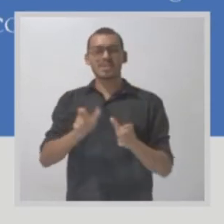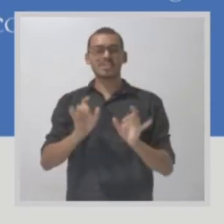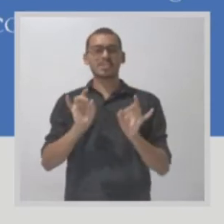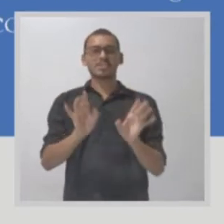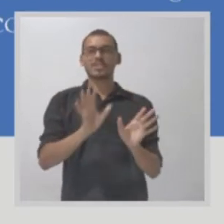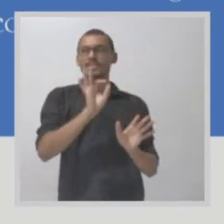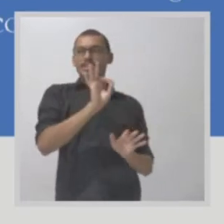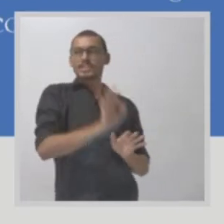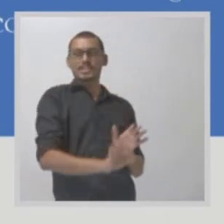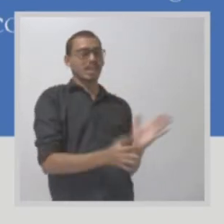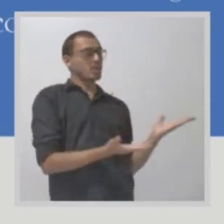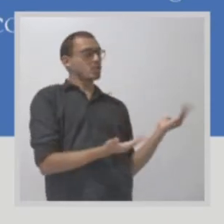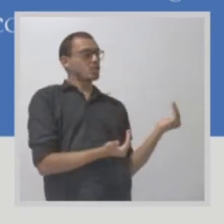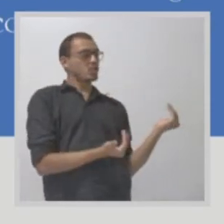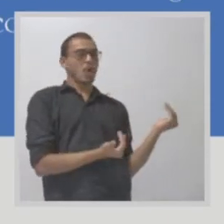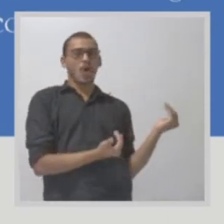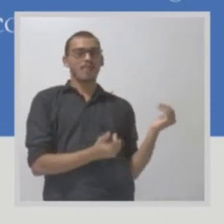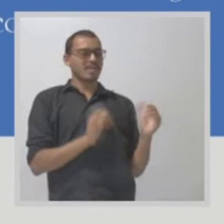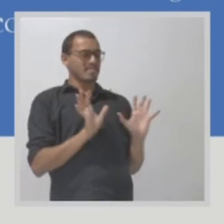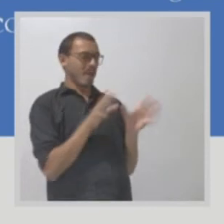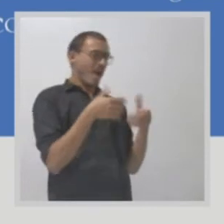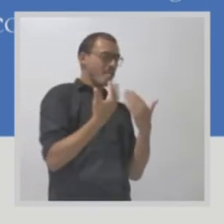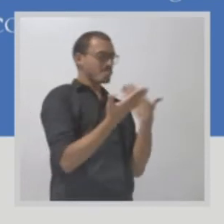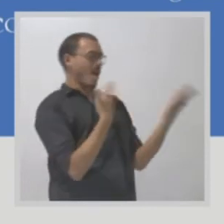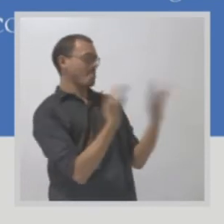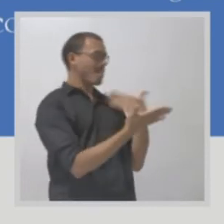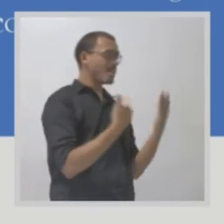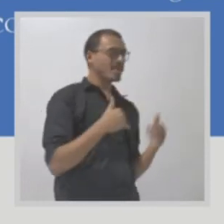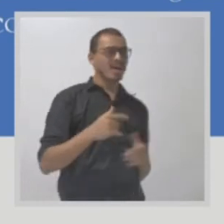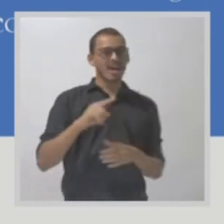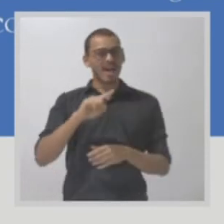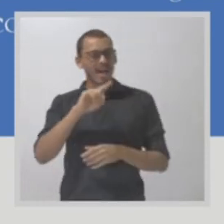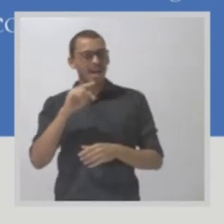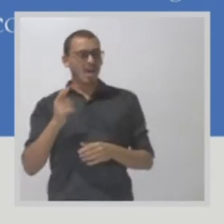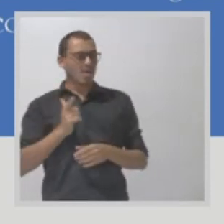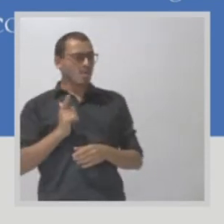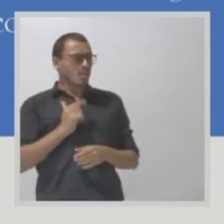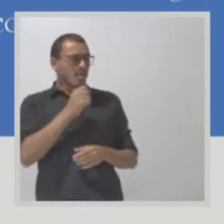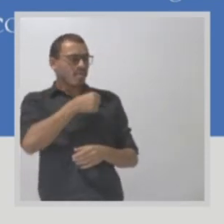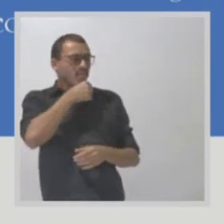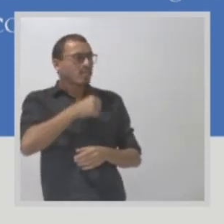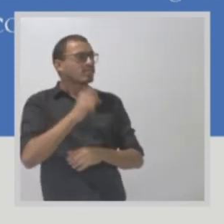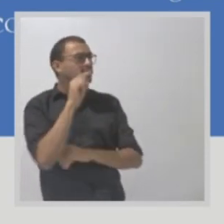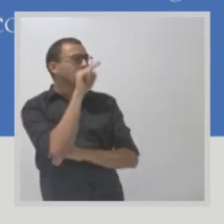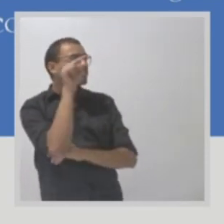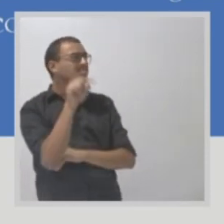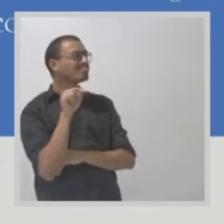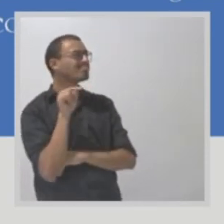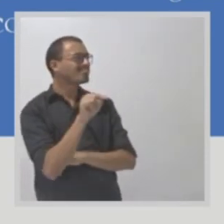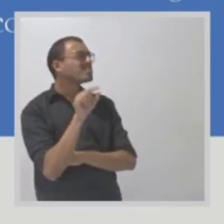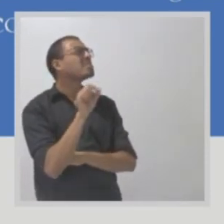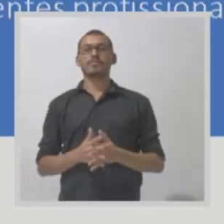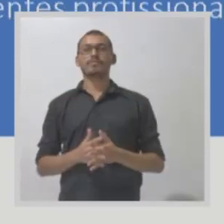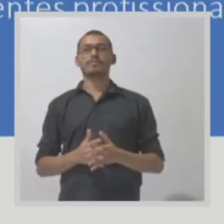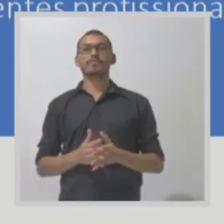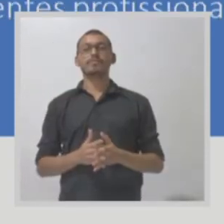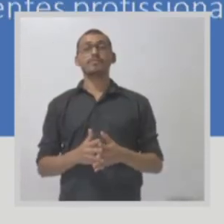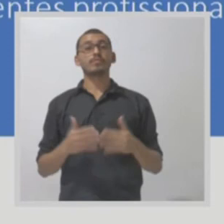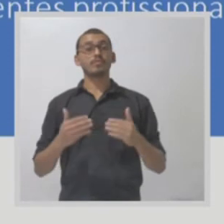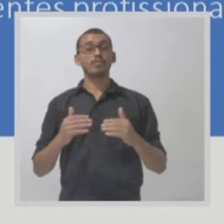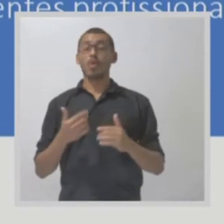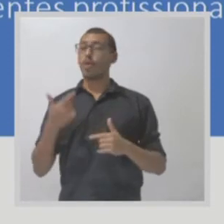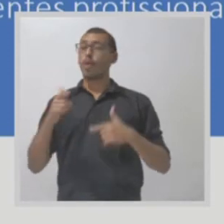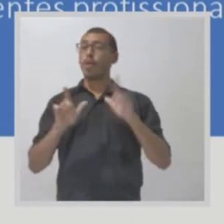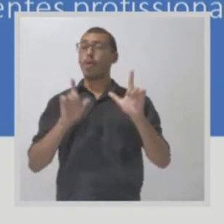de uma senhora com várias interrogações, pensando que situação, o que eles estão falando.